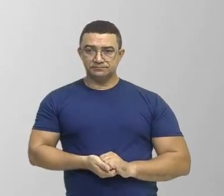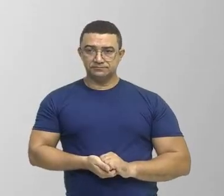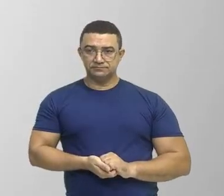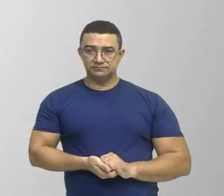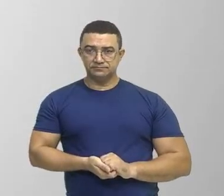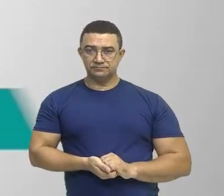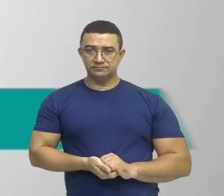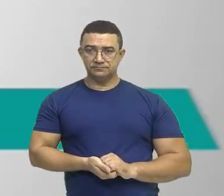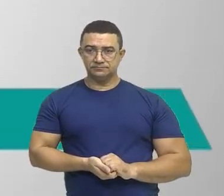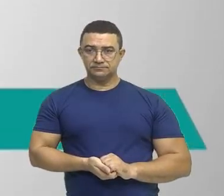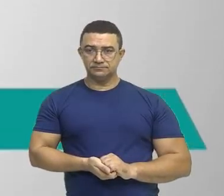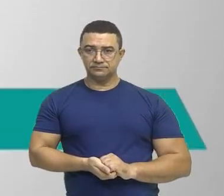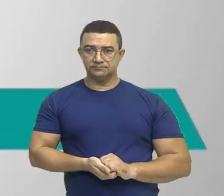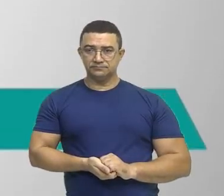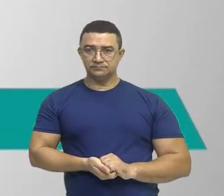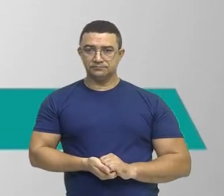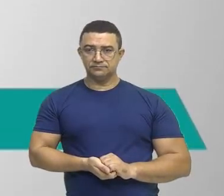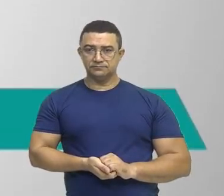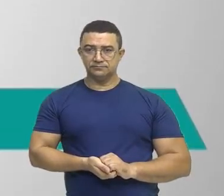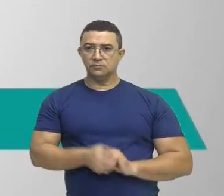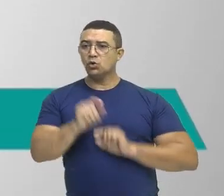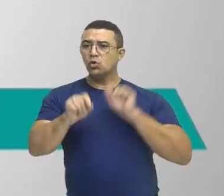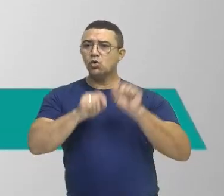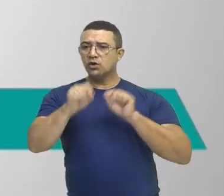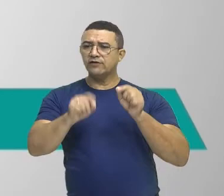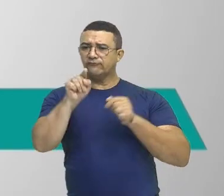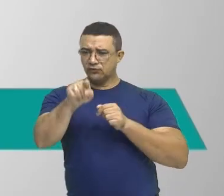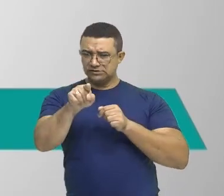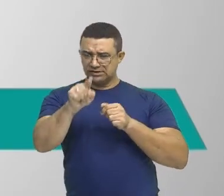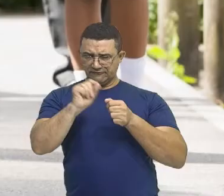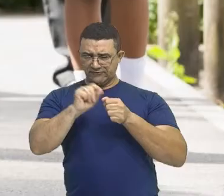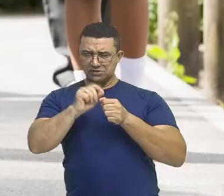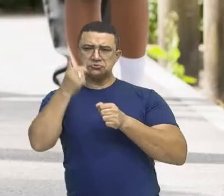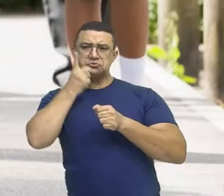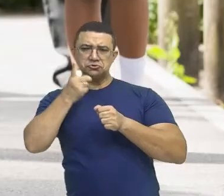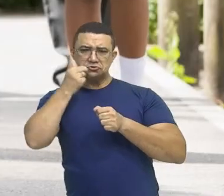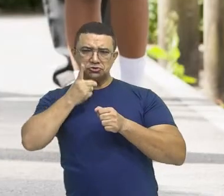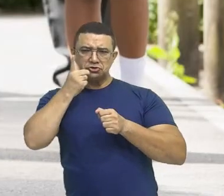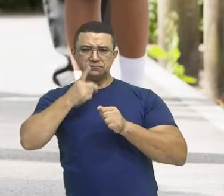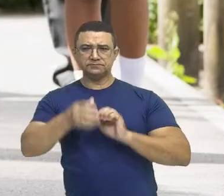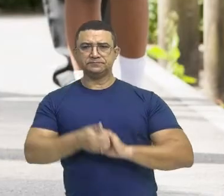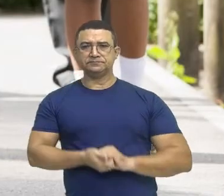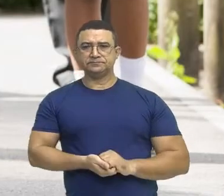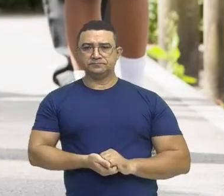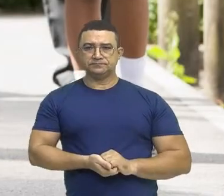What do you do every day? O que você faz todos os dias?